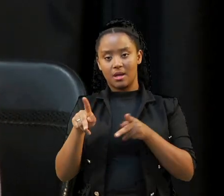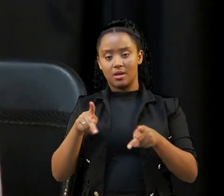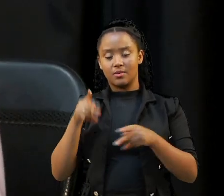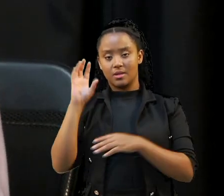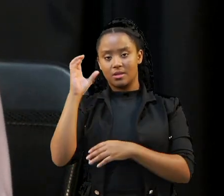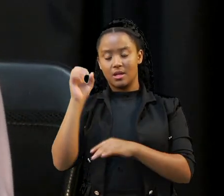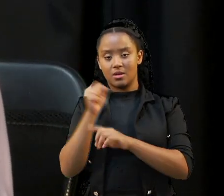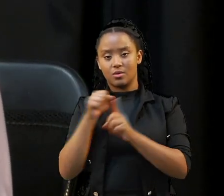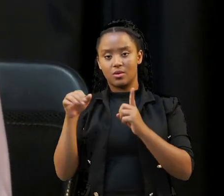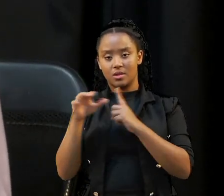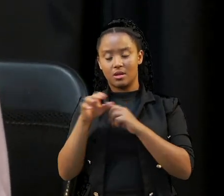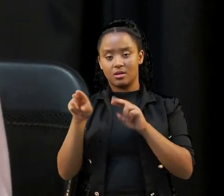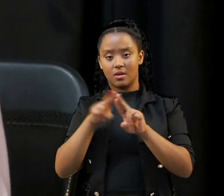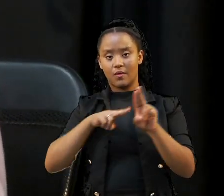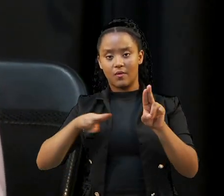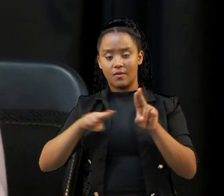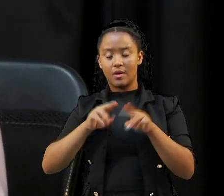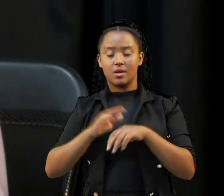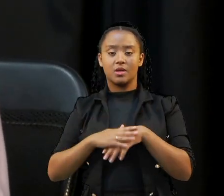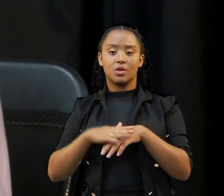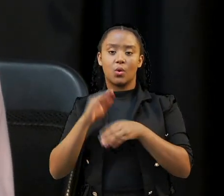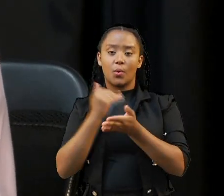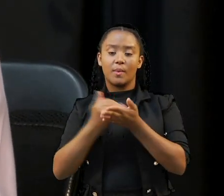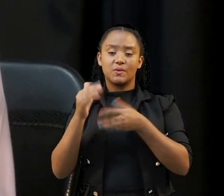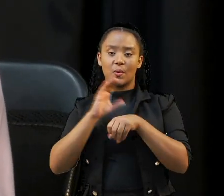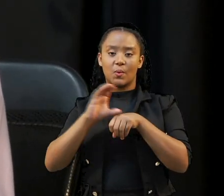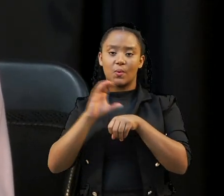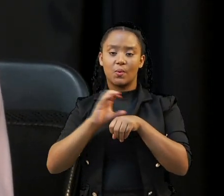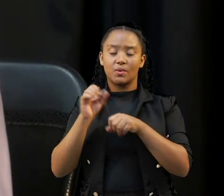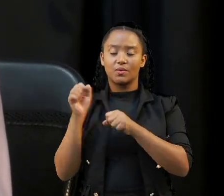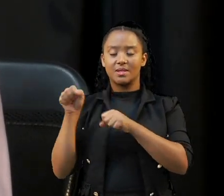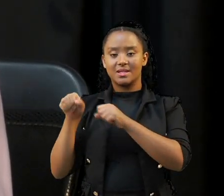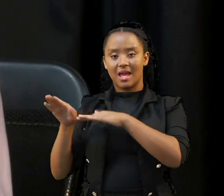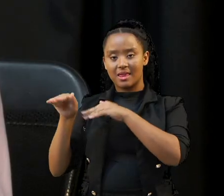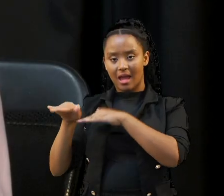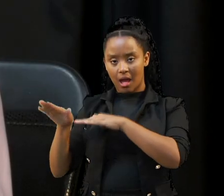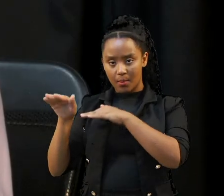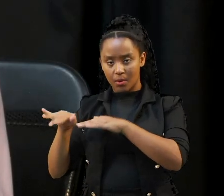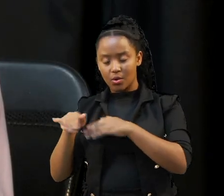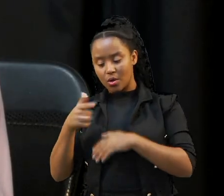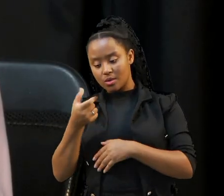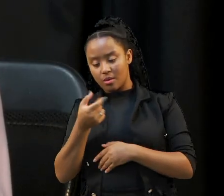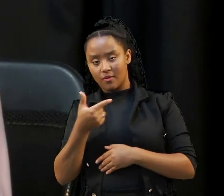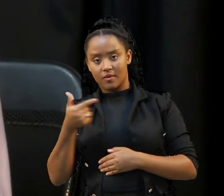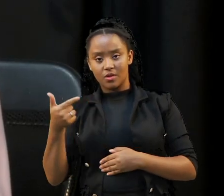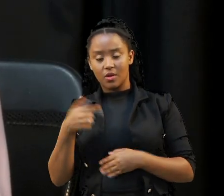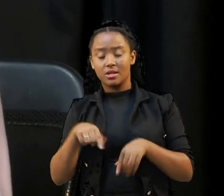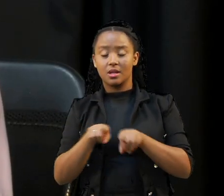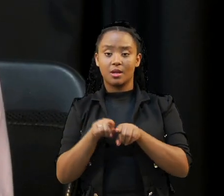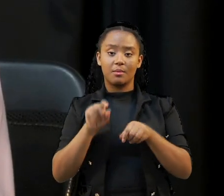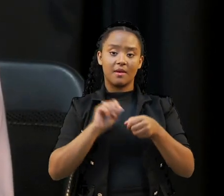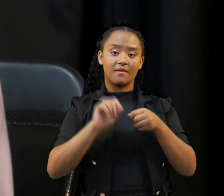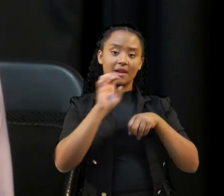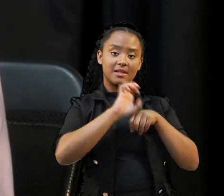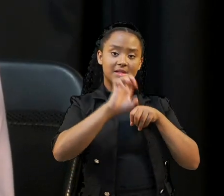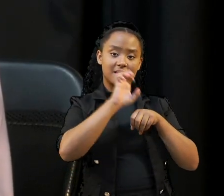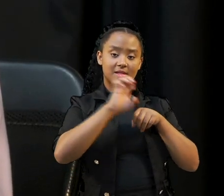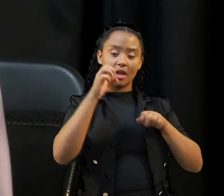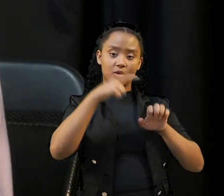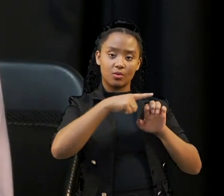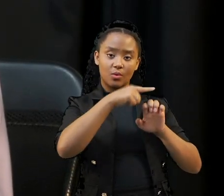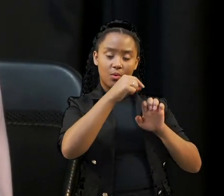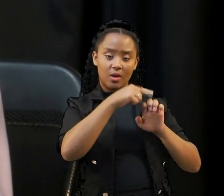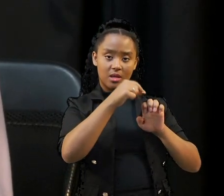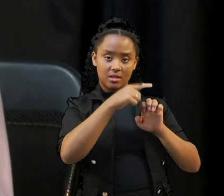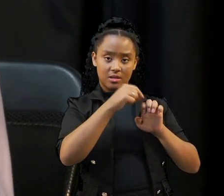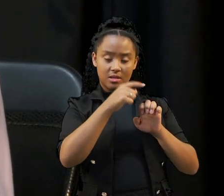UFO, cursando desde setembro de 2022, integra o Centro Acadêmico da Graduação e faz estágio na Escola de